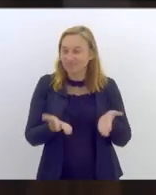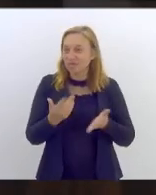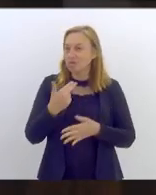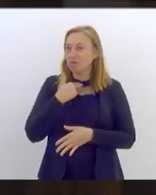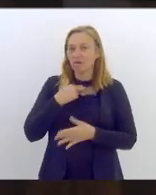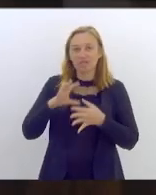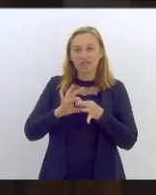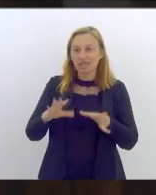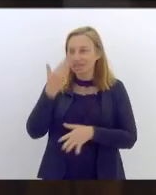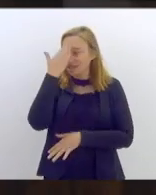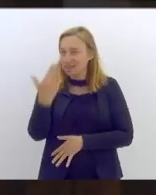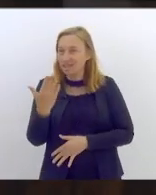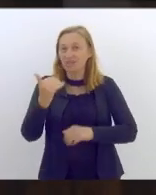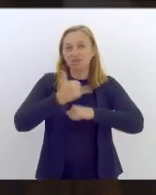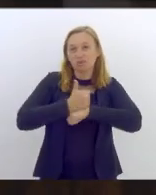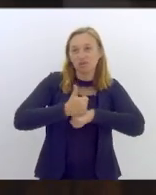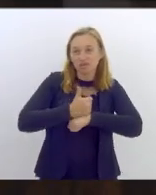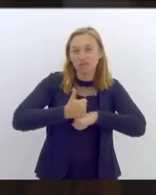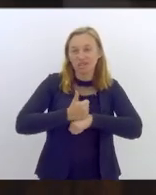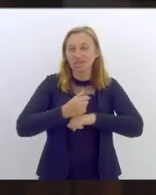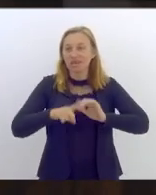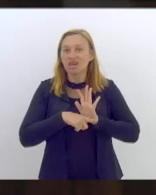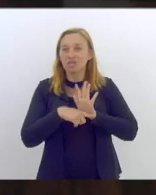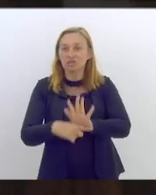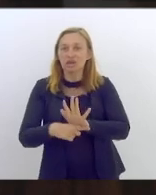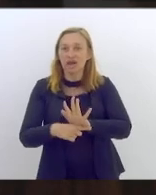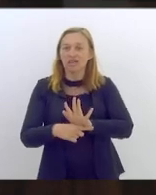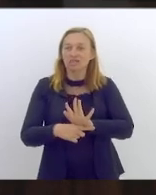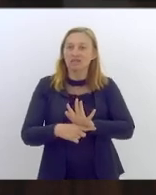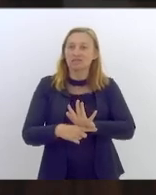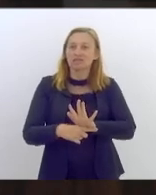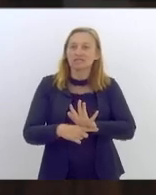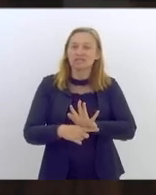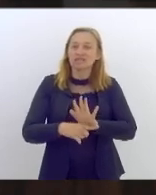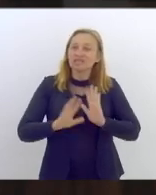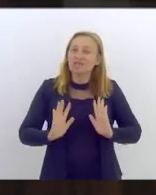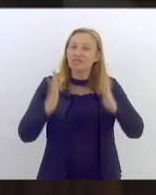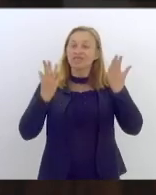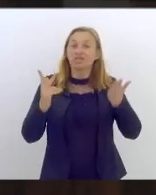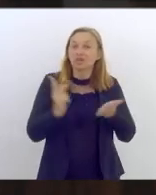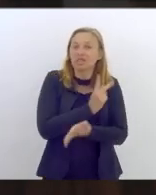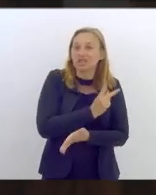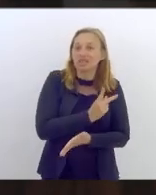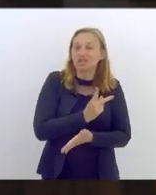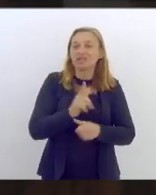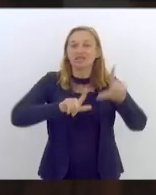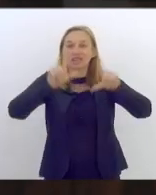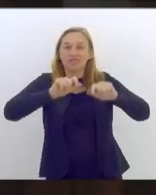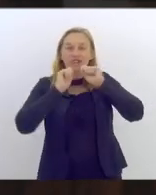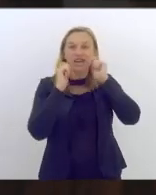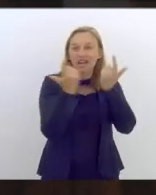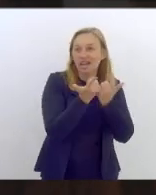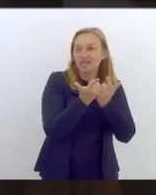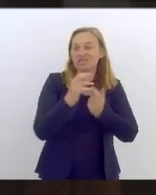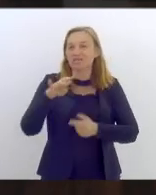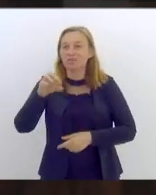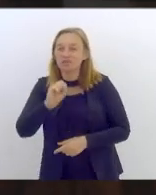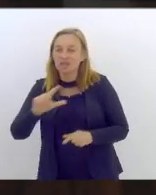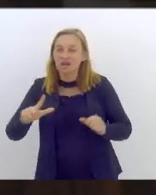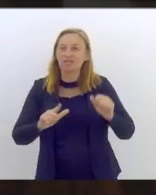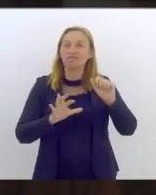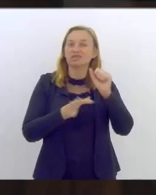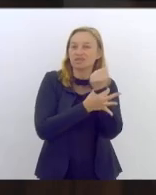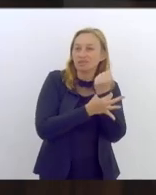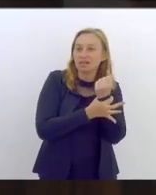de agradecer aos profissionais contribuíram para que esse evento acontecesse a nossa TV alergica cerimonial segurança departamento